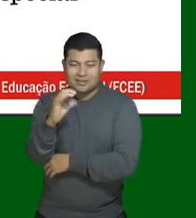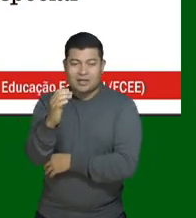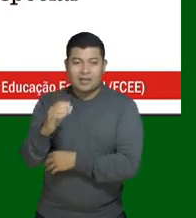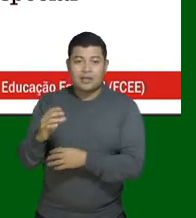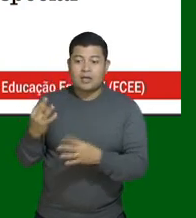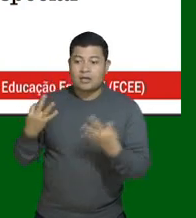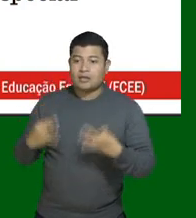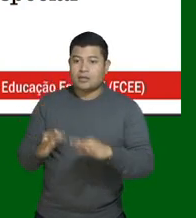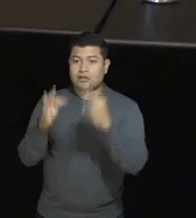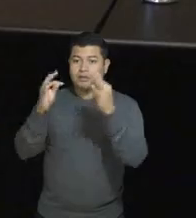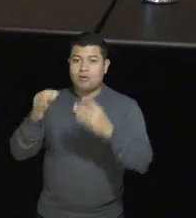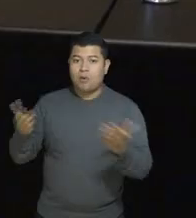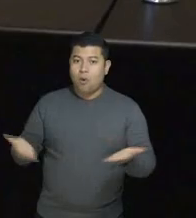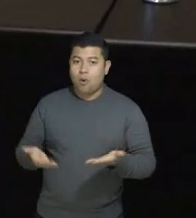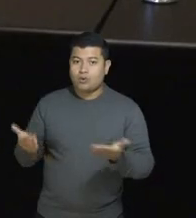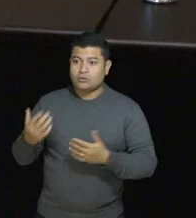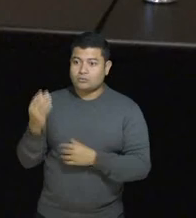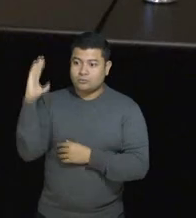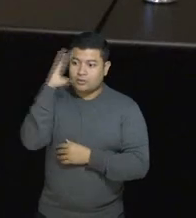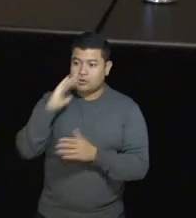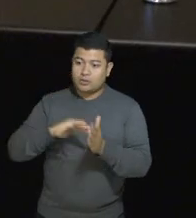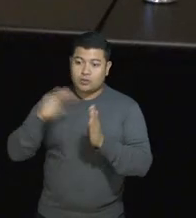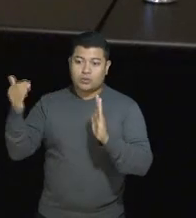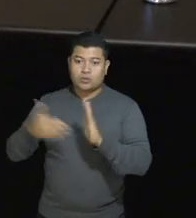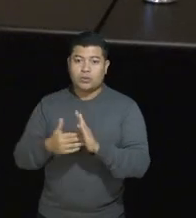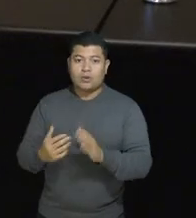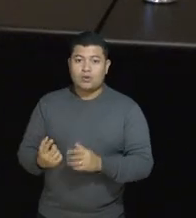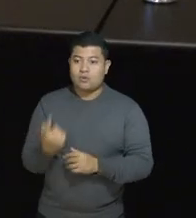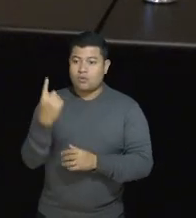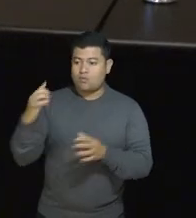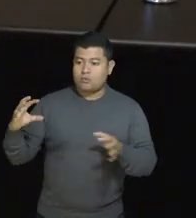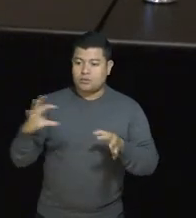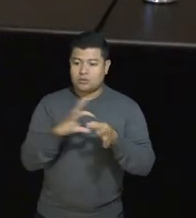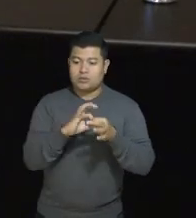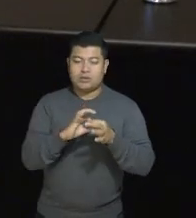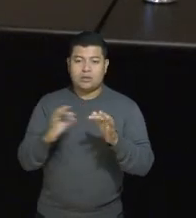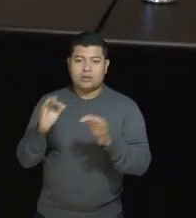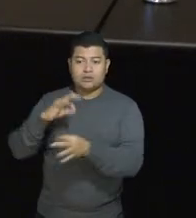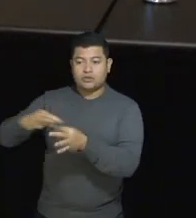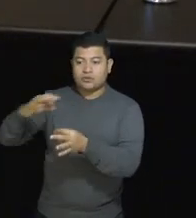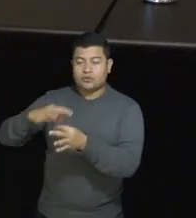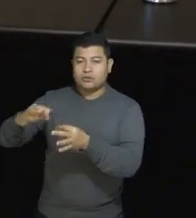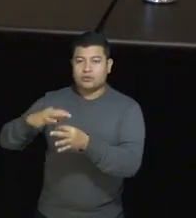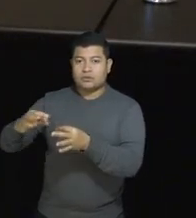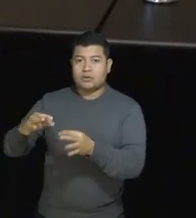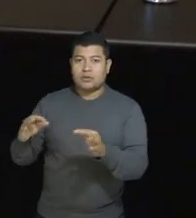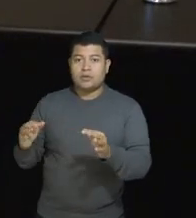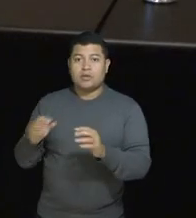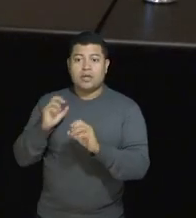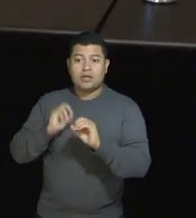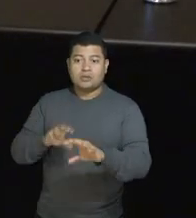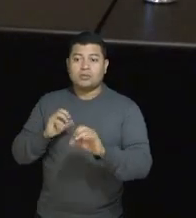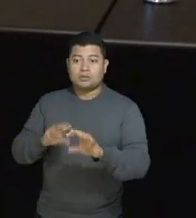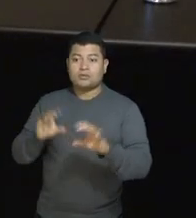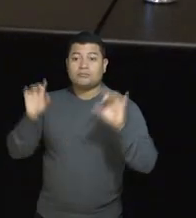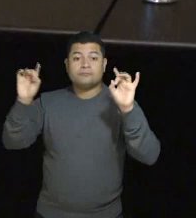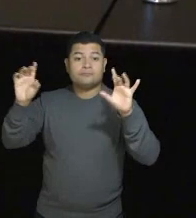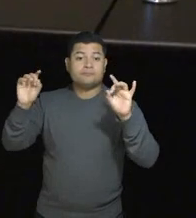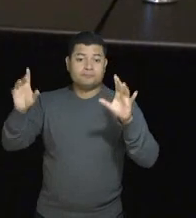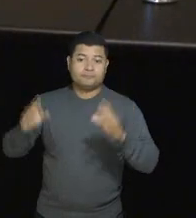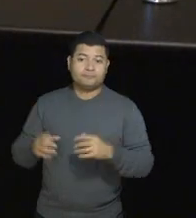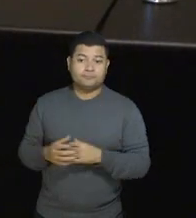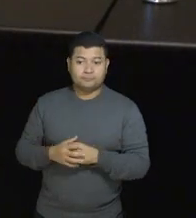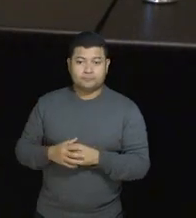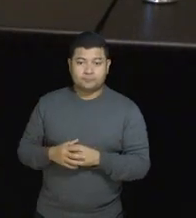instituição pública ligada ao governo de Estado, única de educação especial. O que a gente tem no